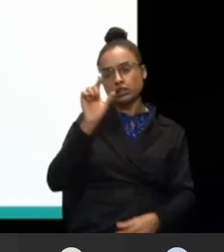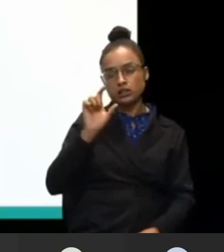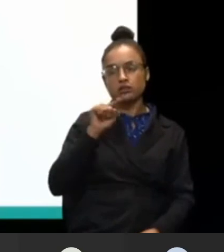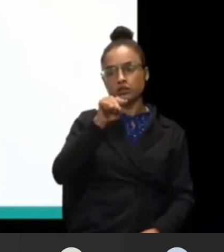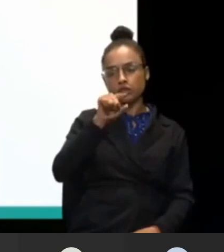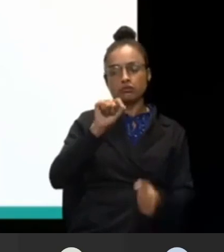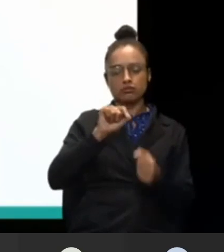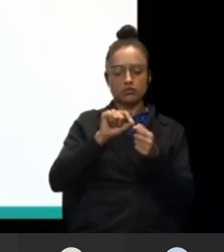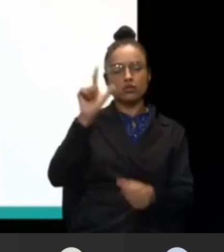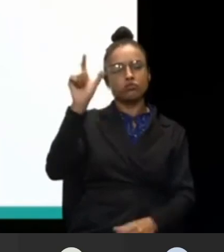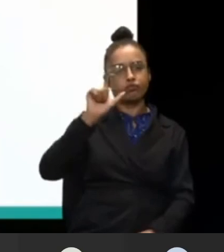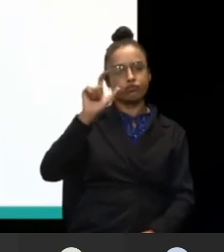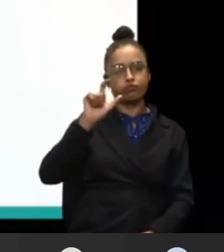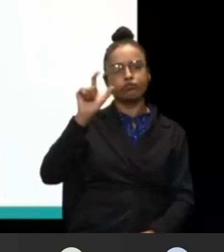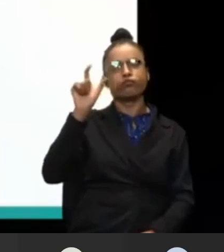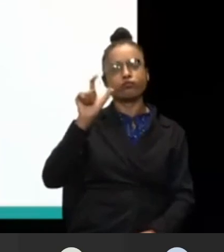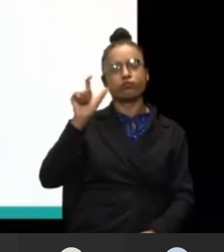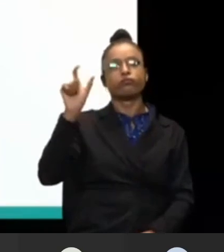para ocorrer